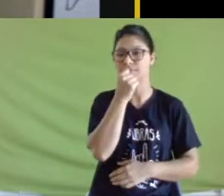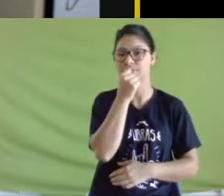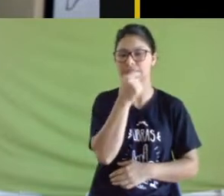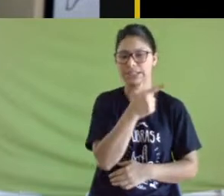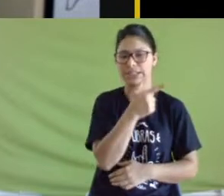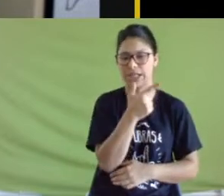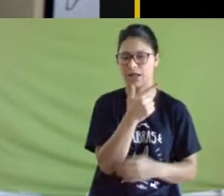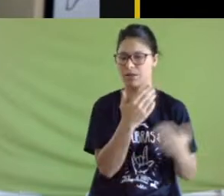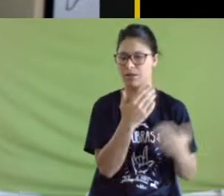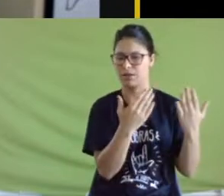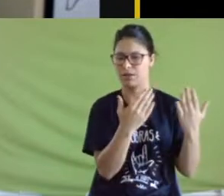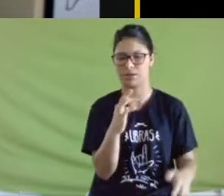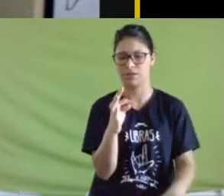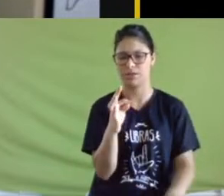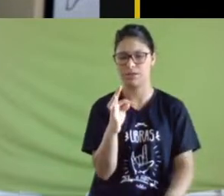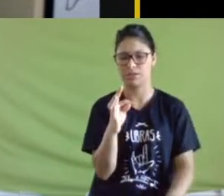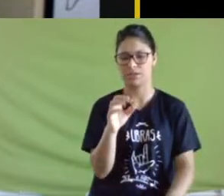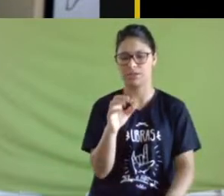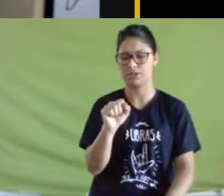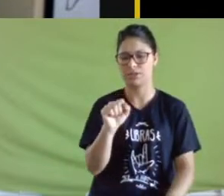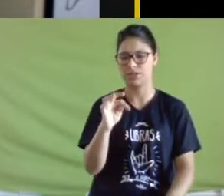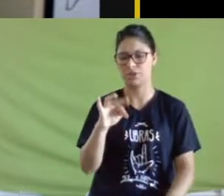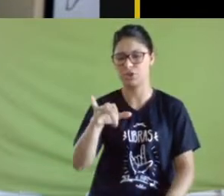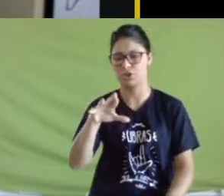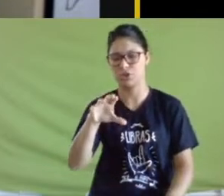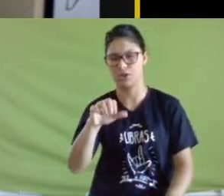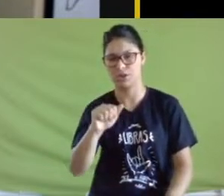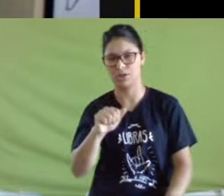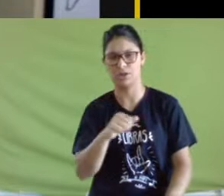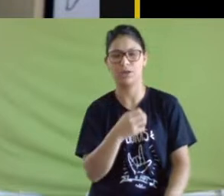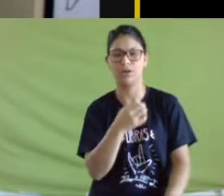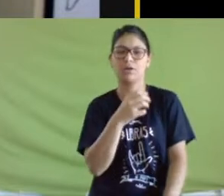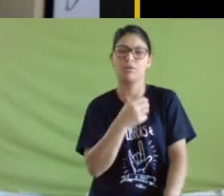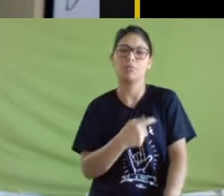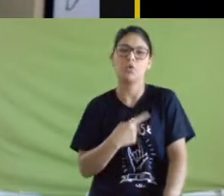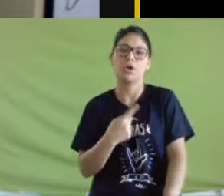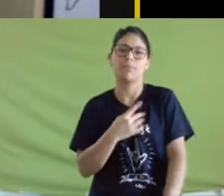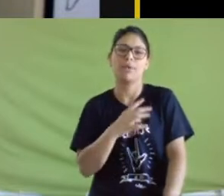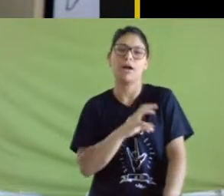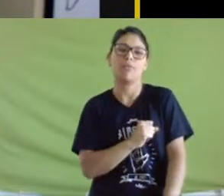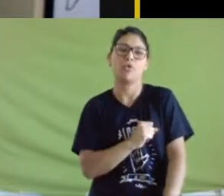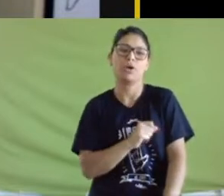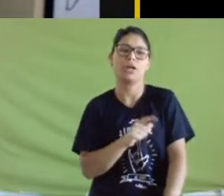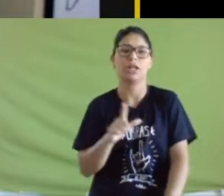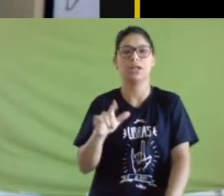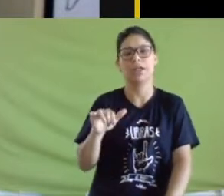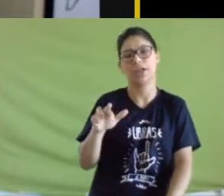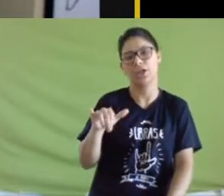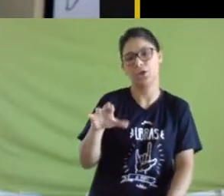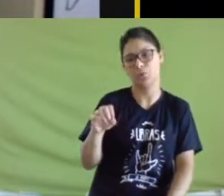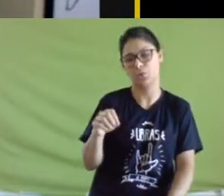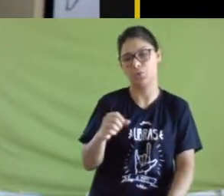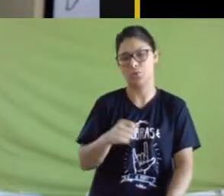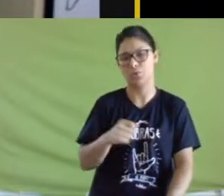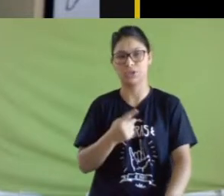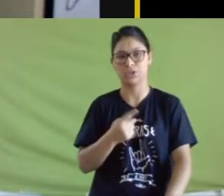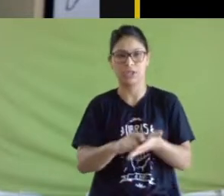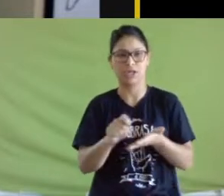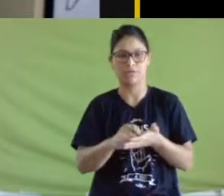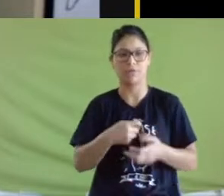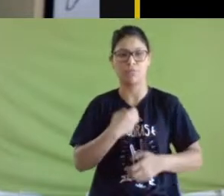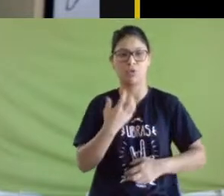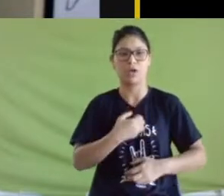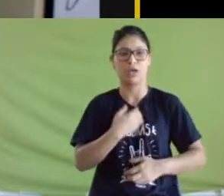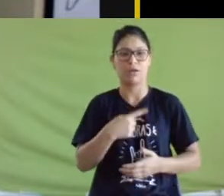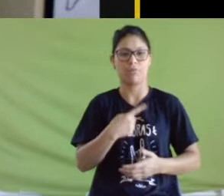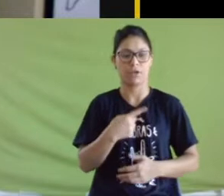que fazem poemas de amor líricos, ou que escrevem poemas trágicos, ou que escrevem